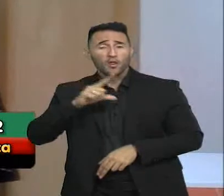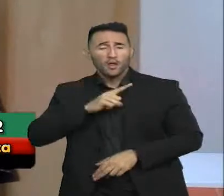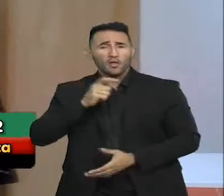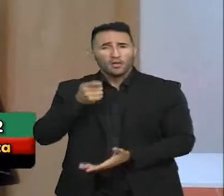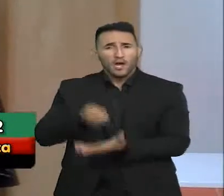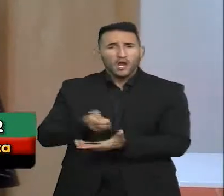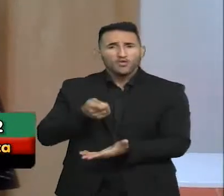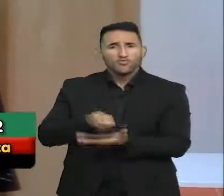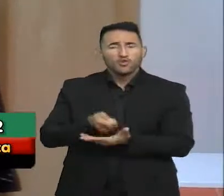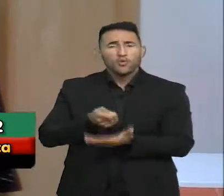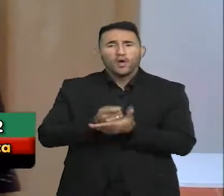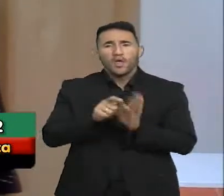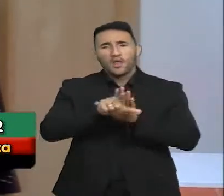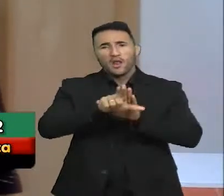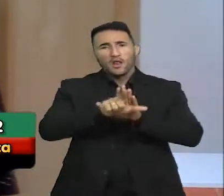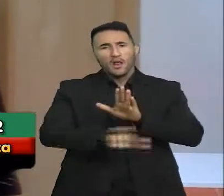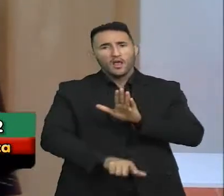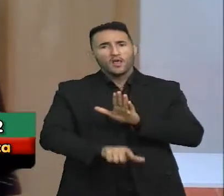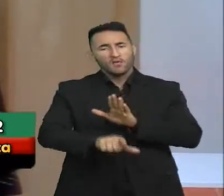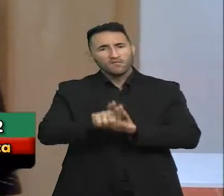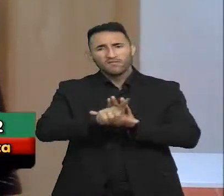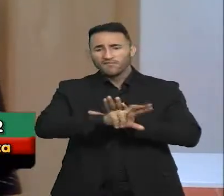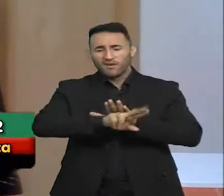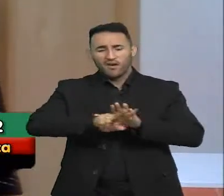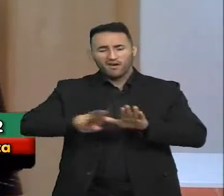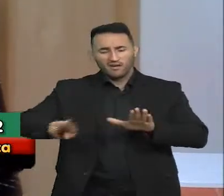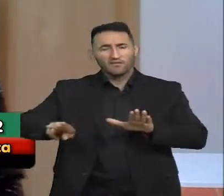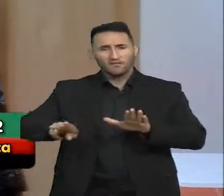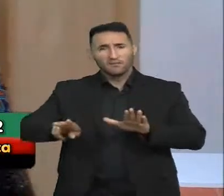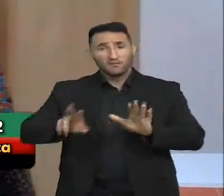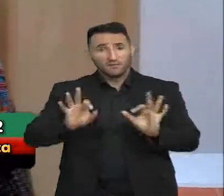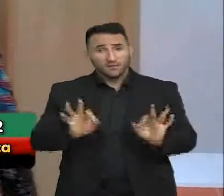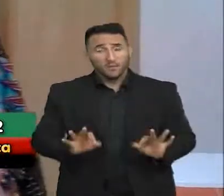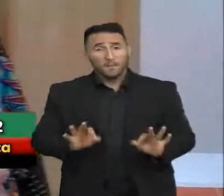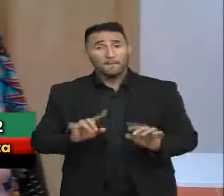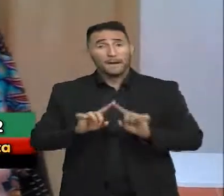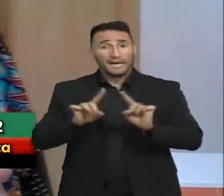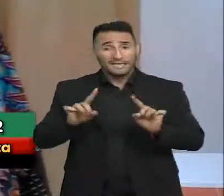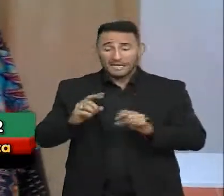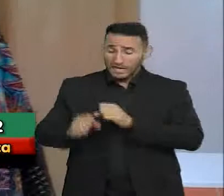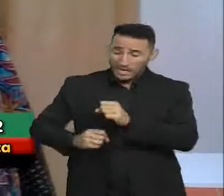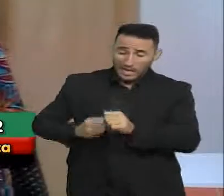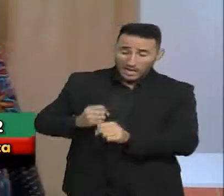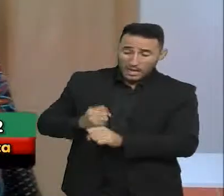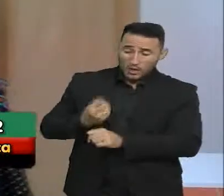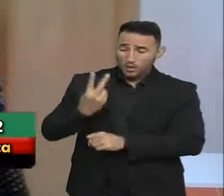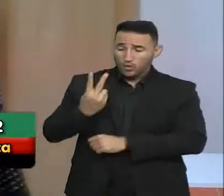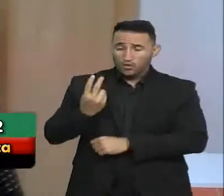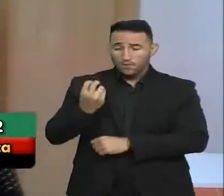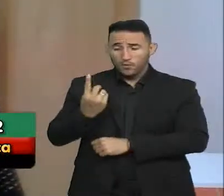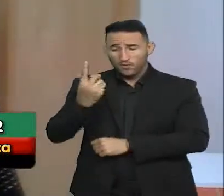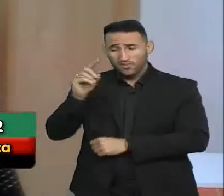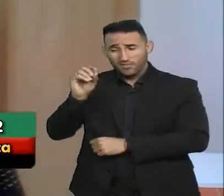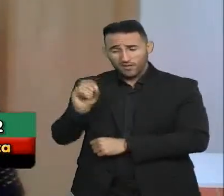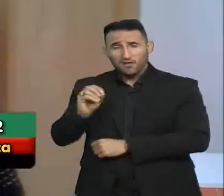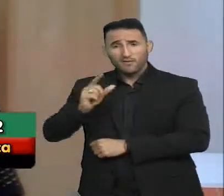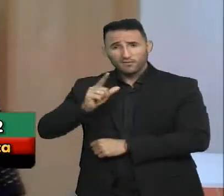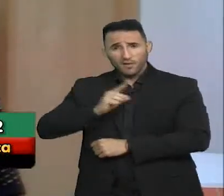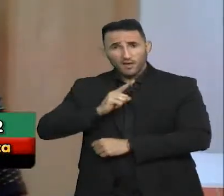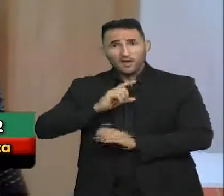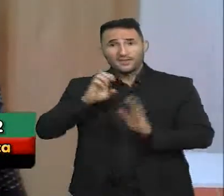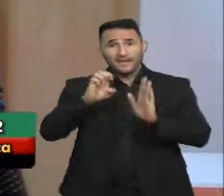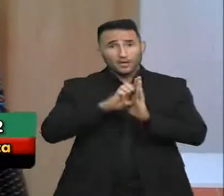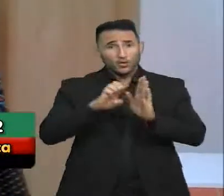essas, as leis, essas garantias fundamentais. Em 2010, o Estatuto da Igualdade